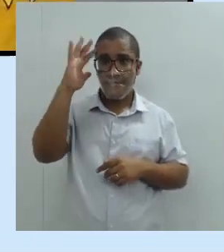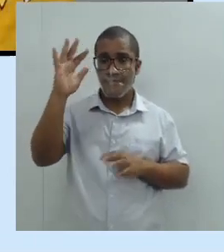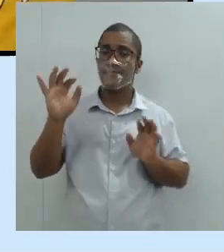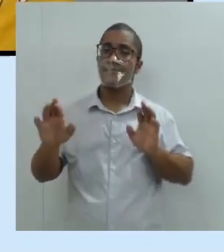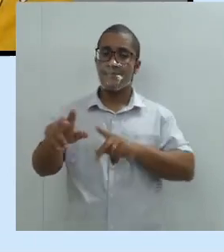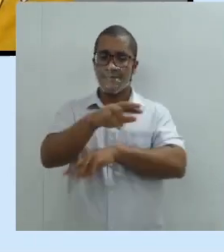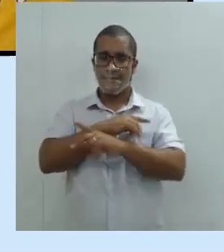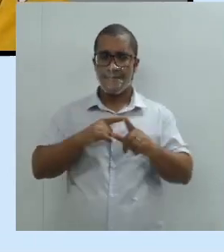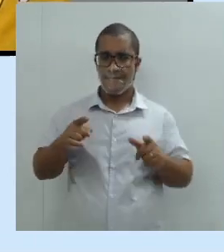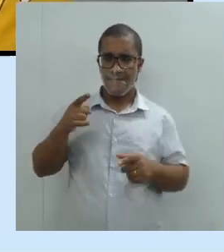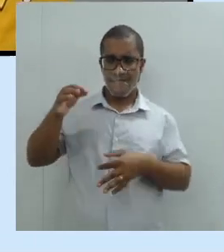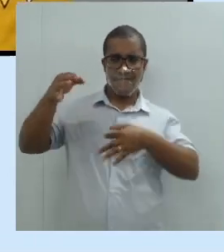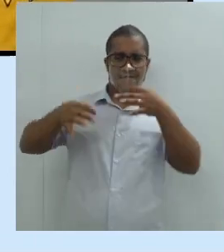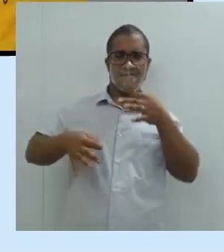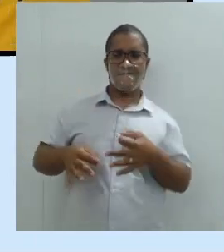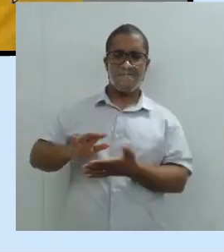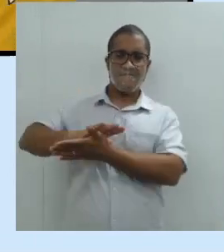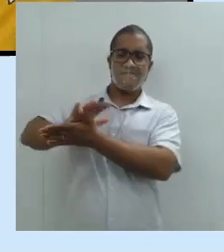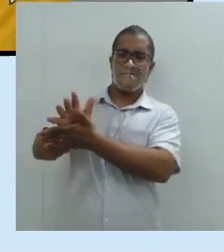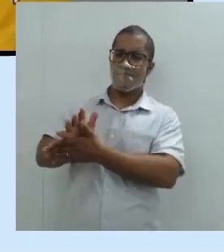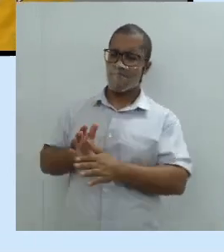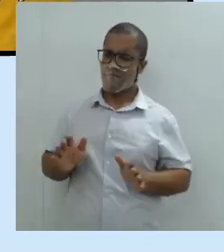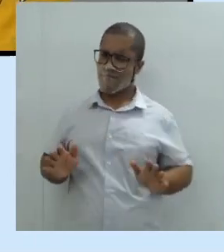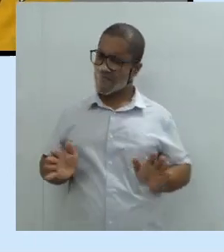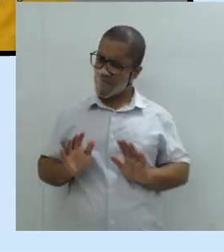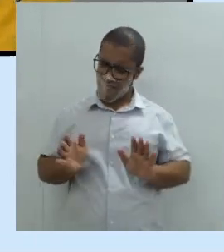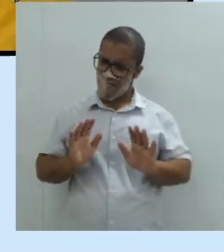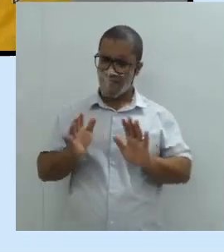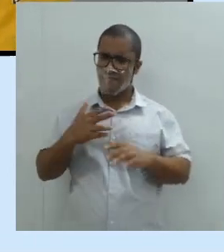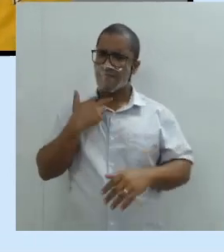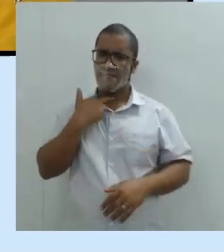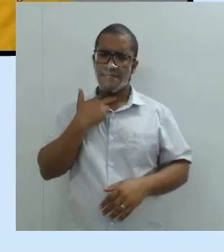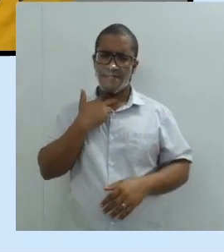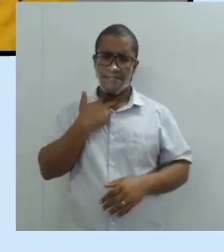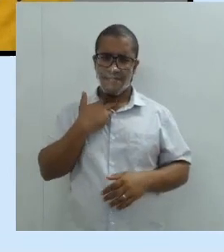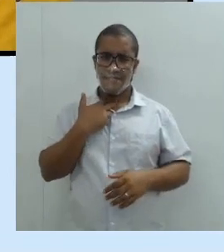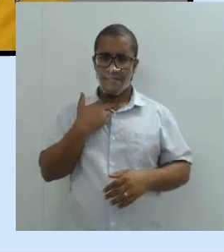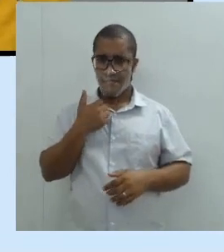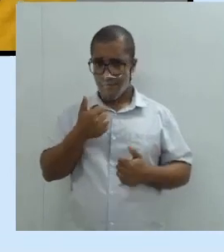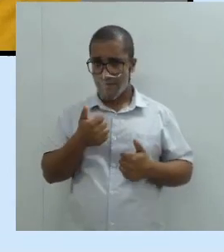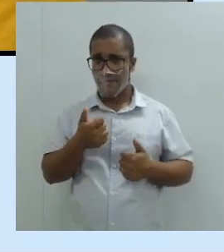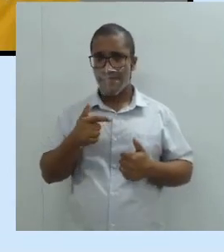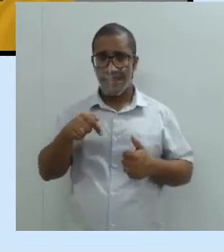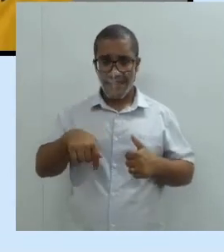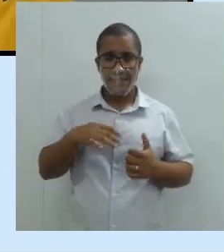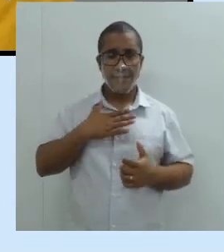prejulgar, né, nenhuma sociedade por culturas diferentes, tá certo? Então a gente aqui